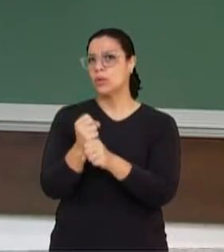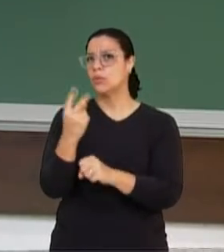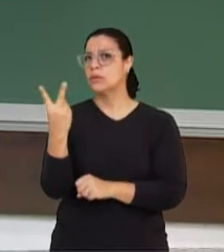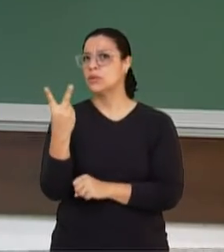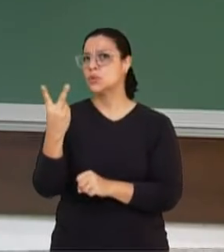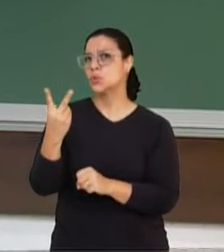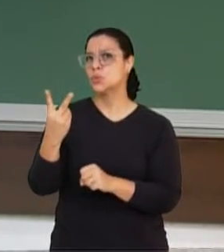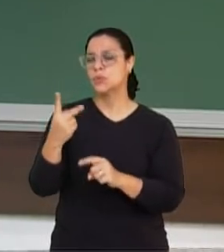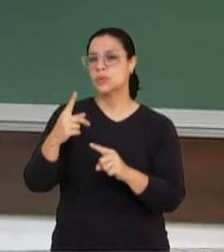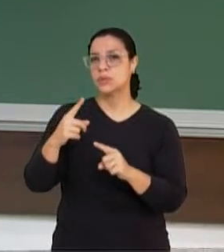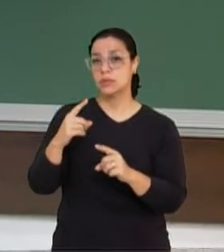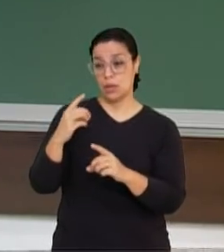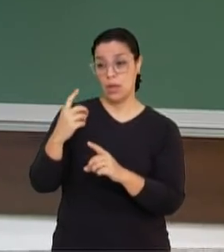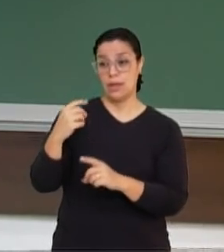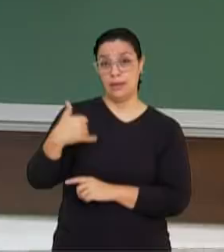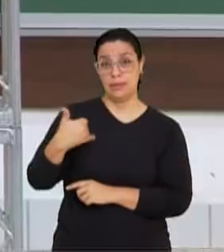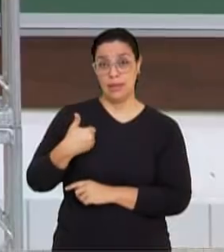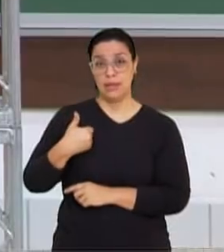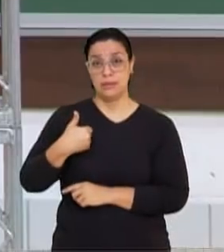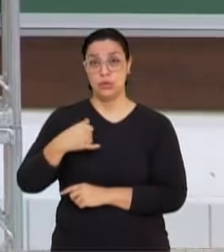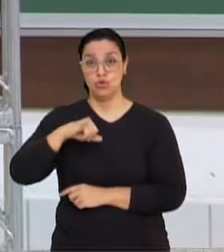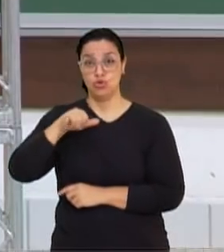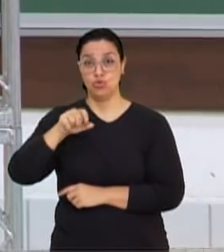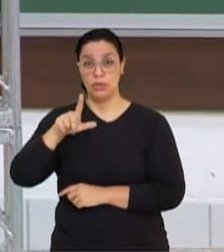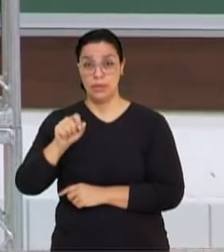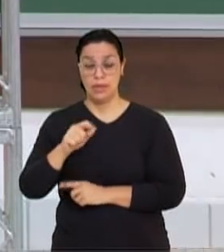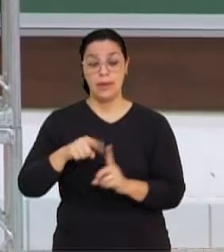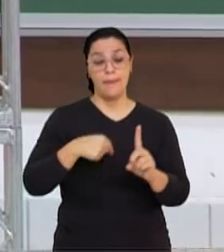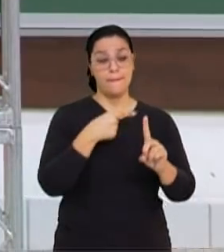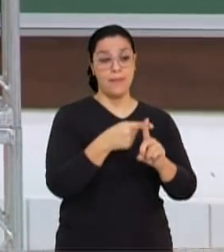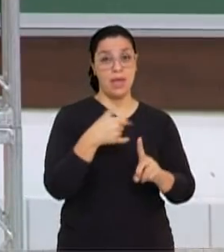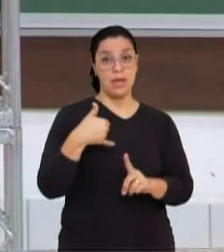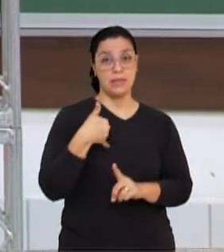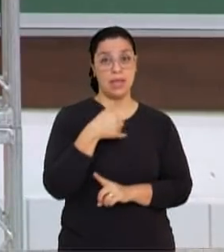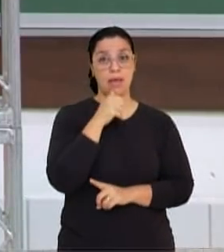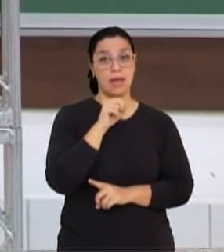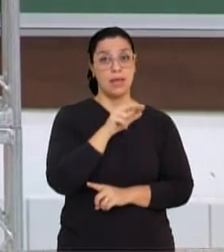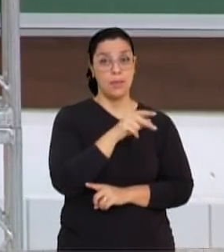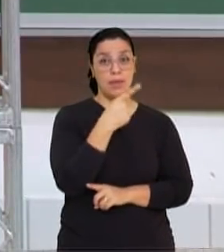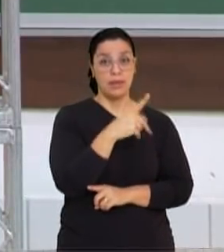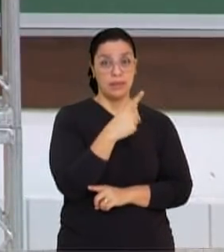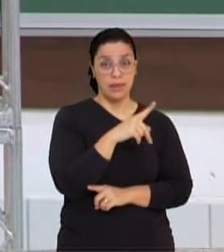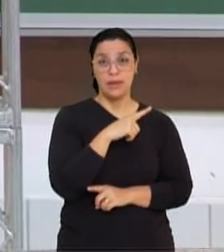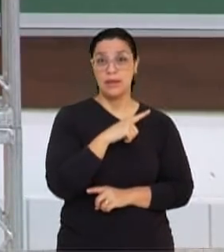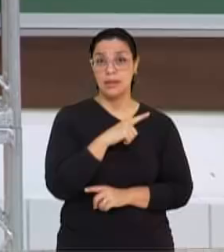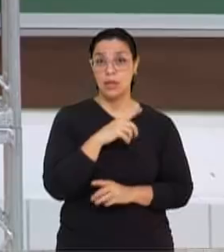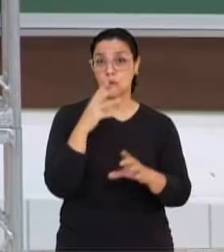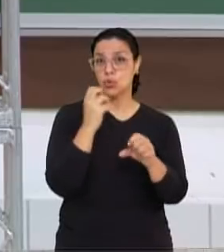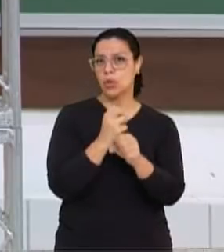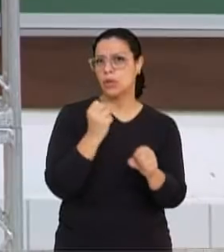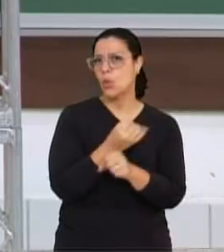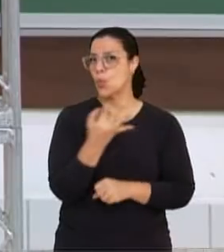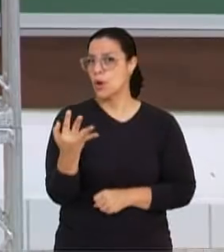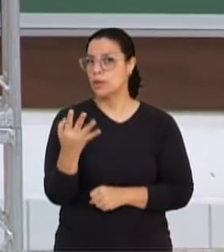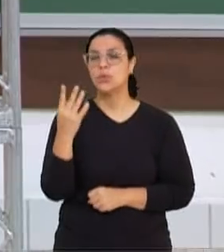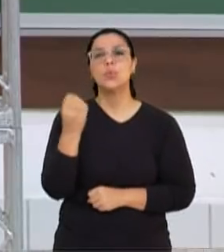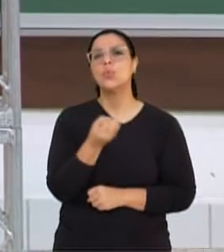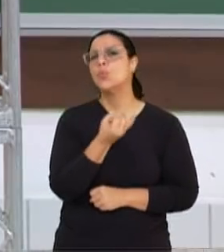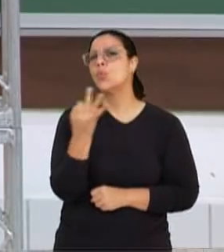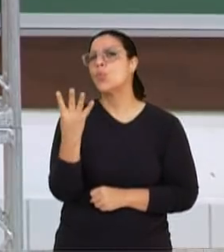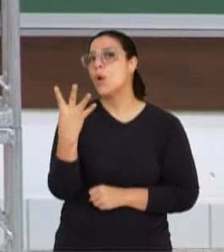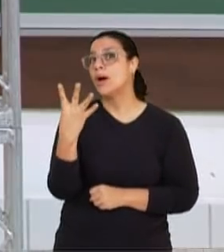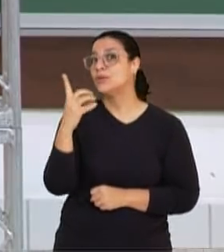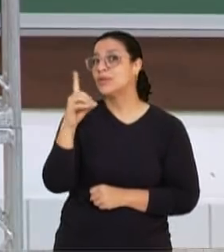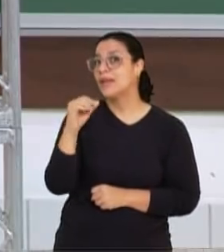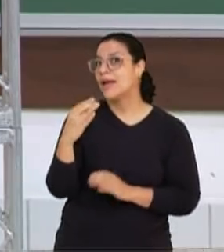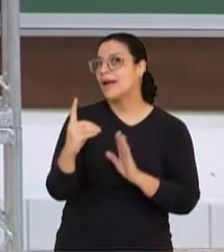das duas? Então, primeiro passo, eu tenho que descobrir a idade da Juliana, que são 4 décadas. Vocês já sabem quanto que tem uma década,